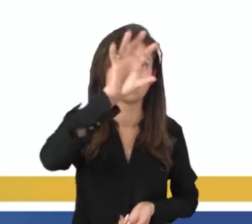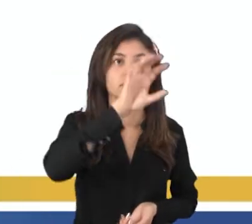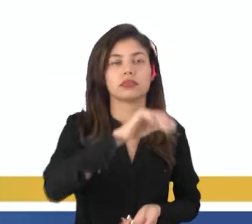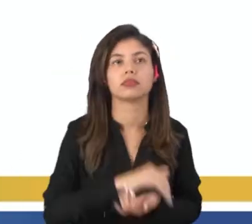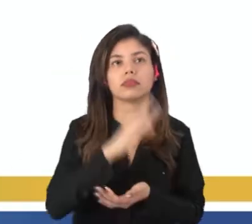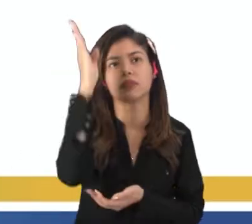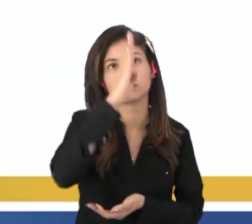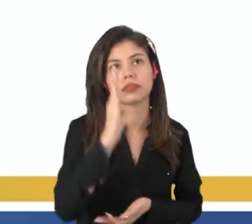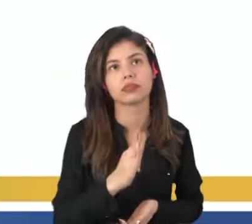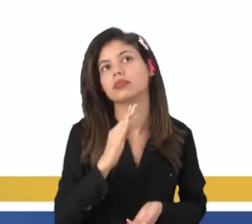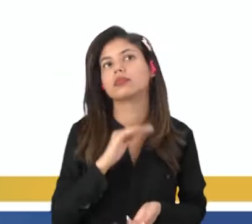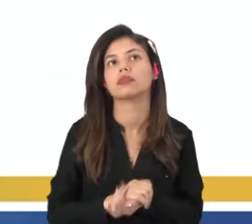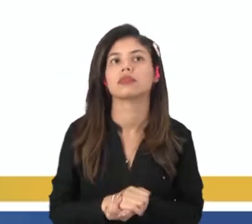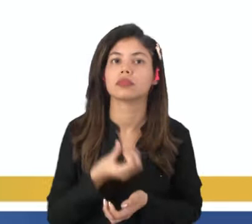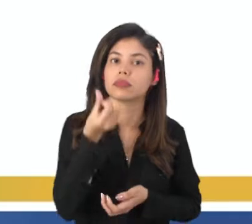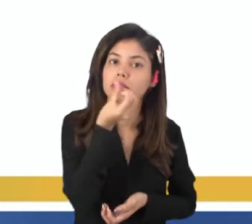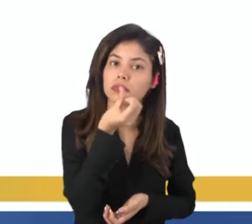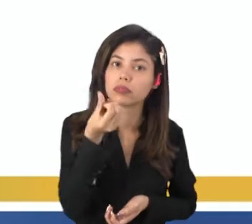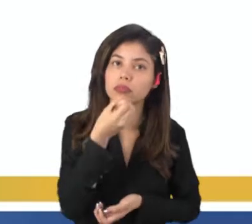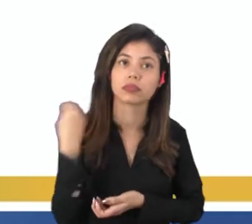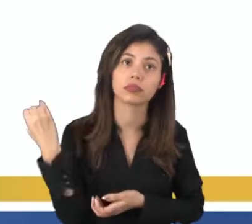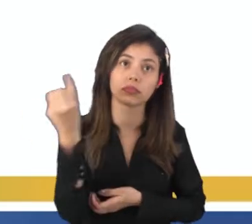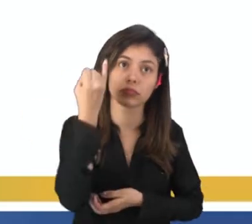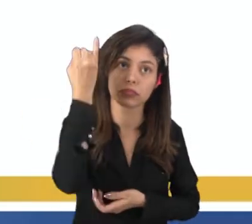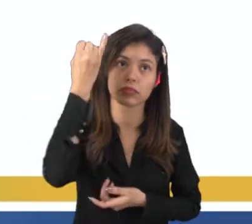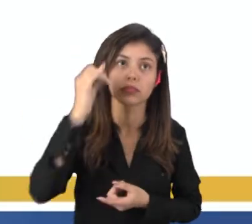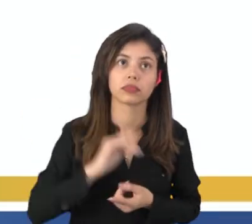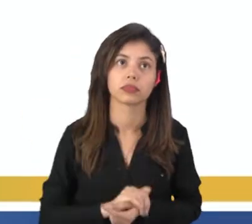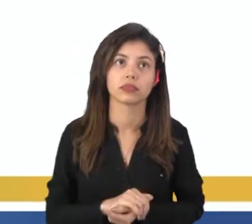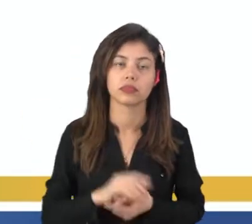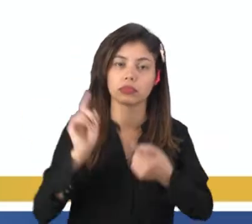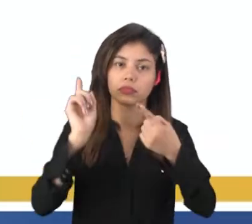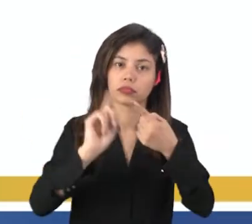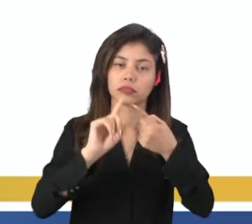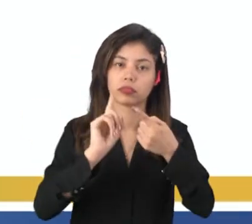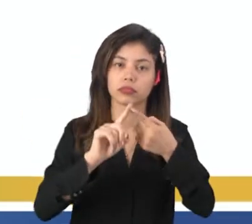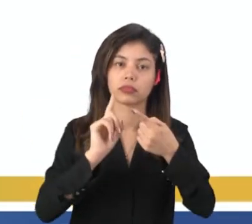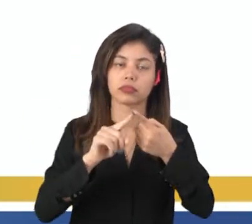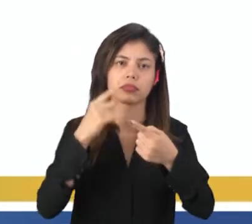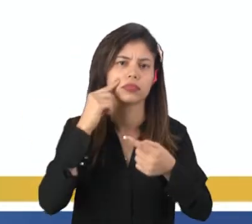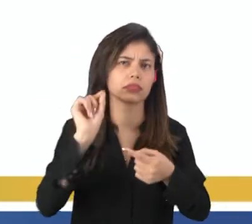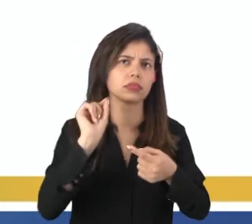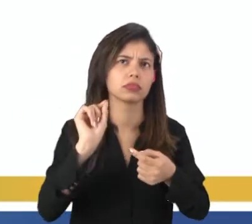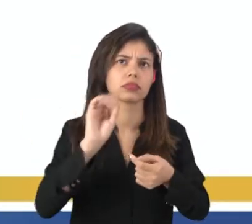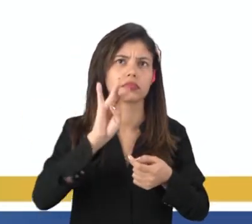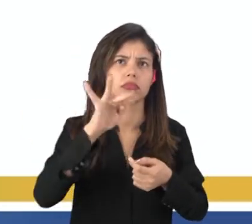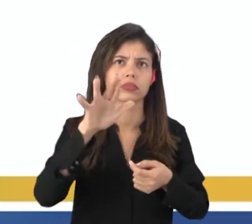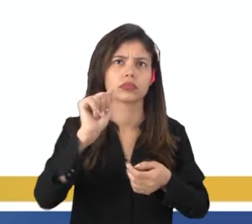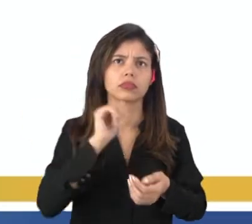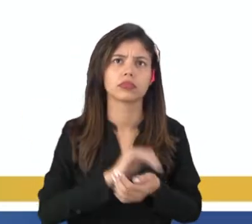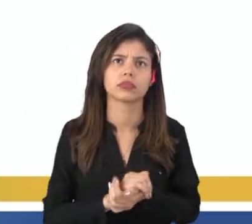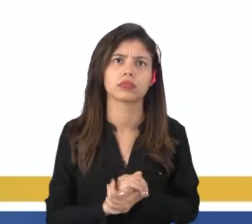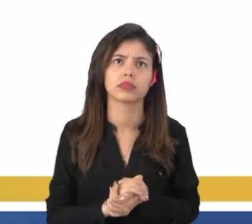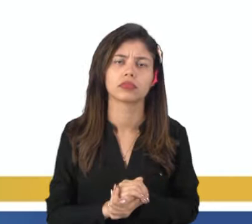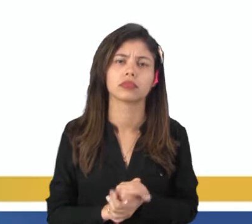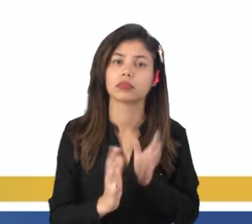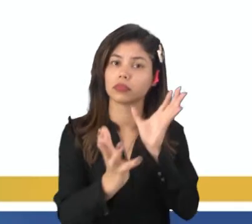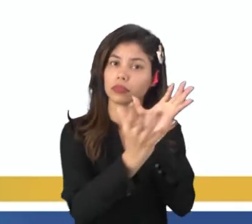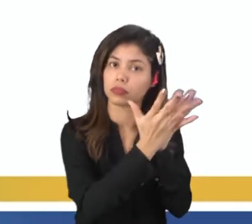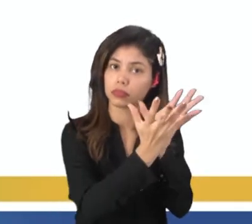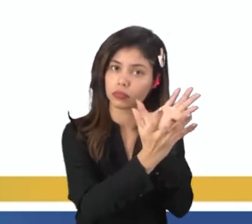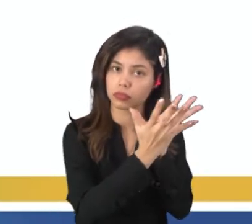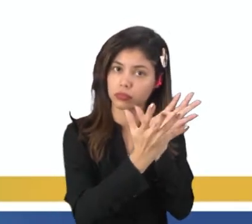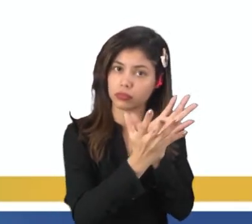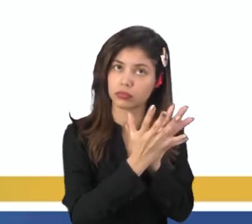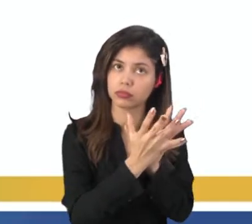o Brasil ele tem 6 principais tipos de biomas, tá bom? O que é um bioma? Vamos começar aí do começo. O que é um bioma?